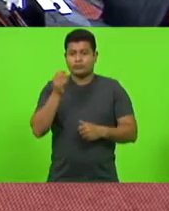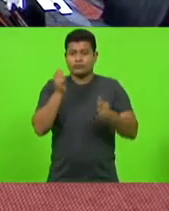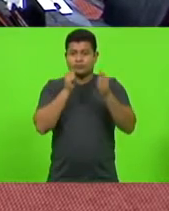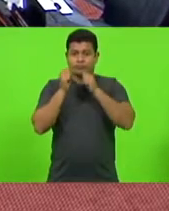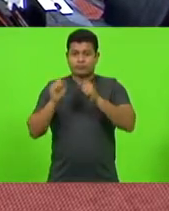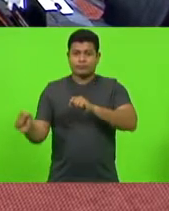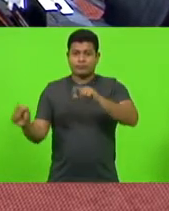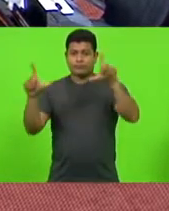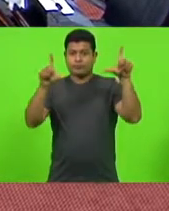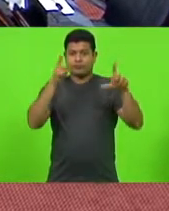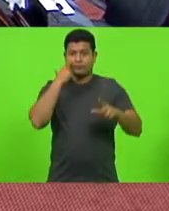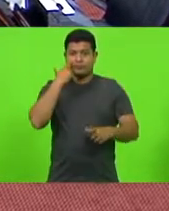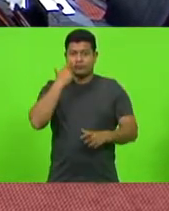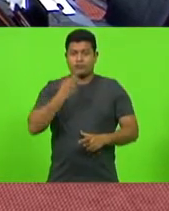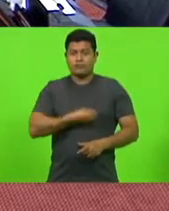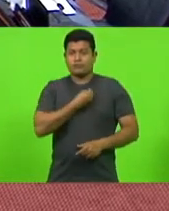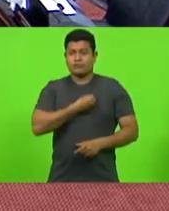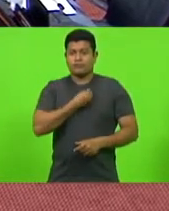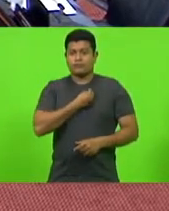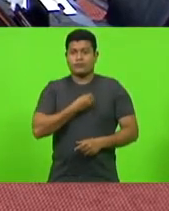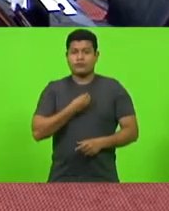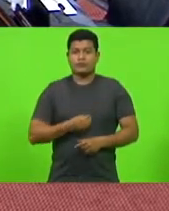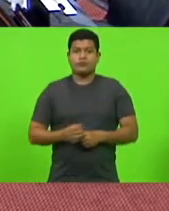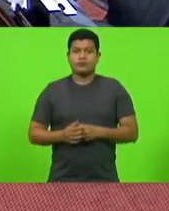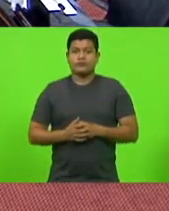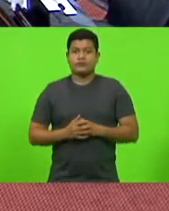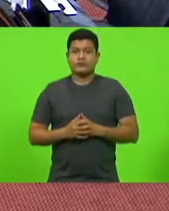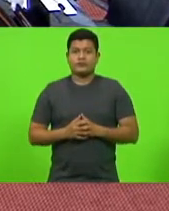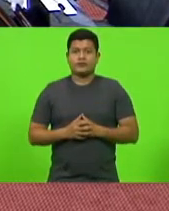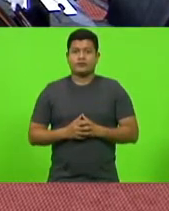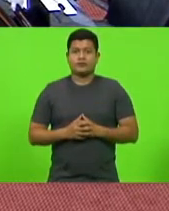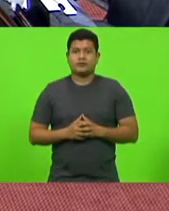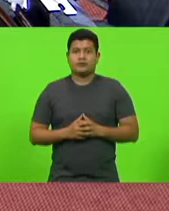que possamos registrar as presenças.